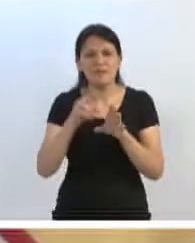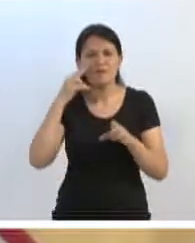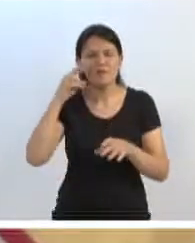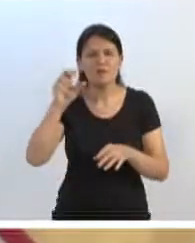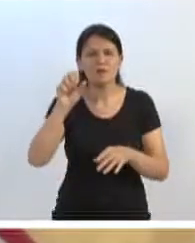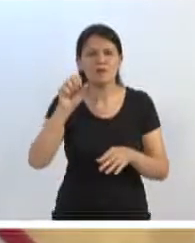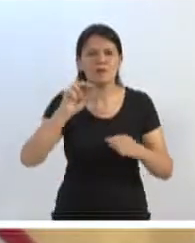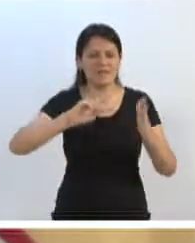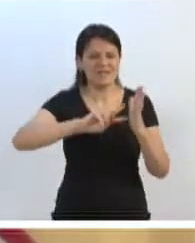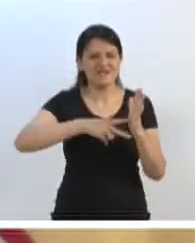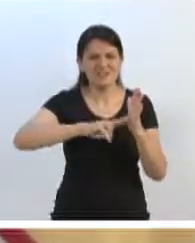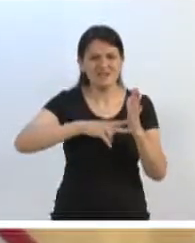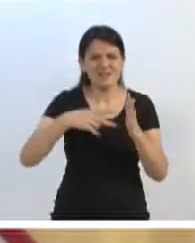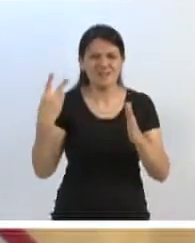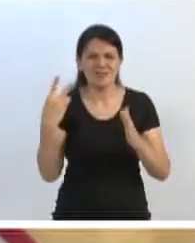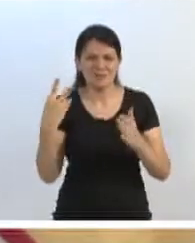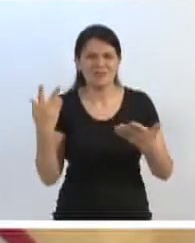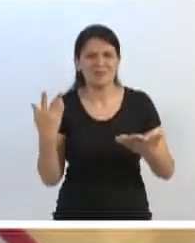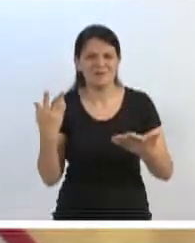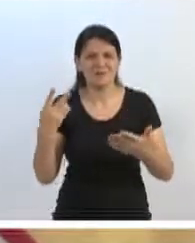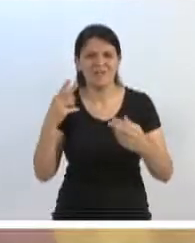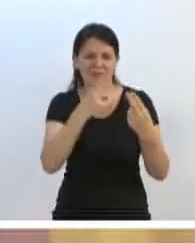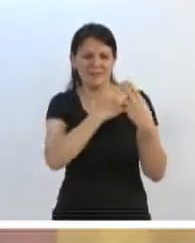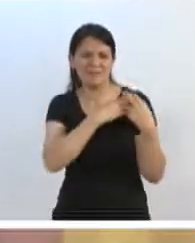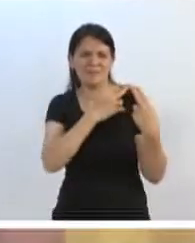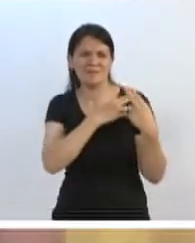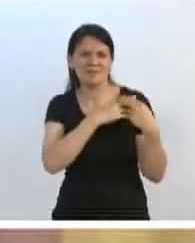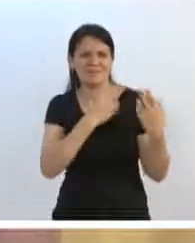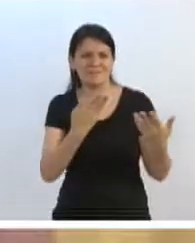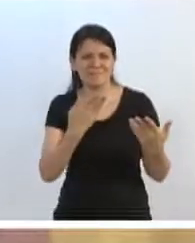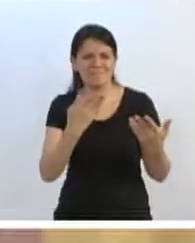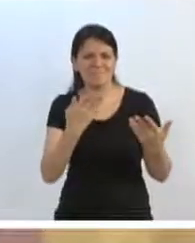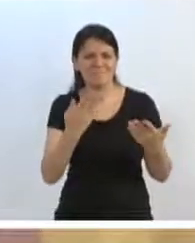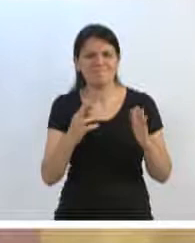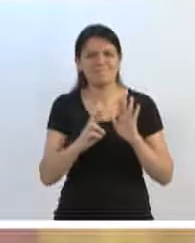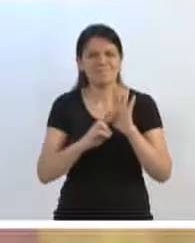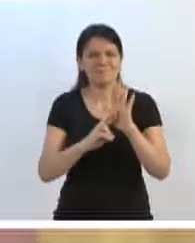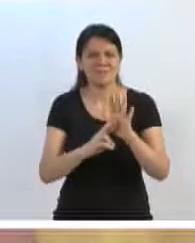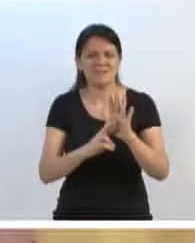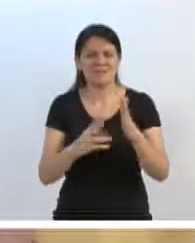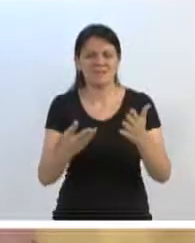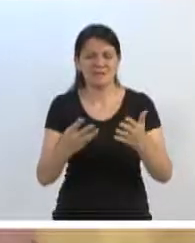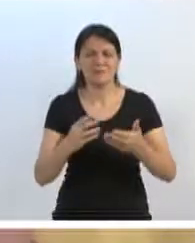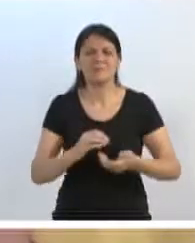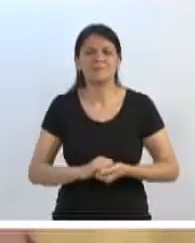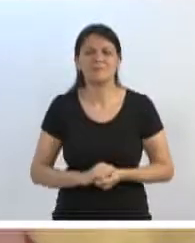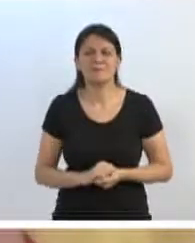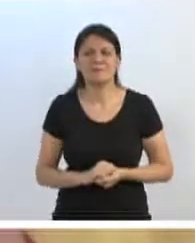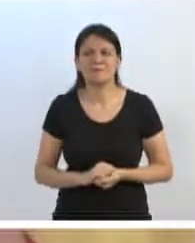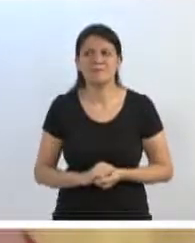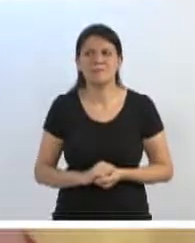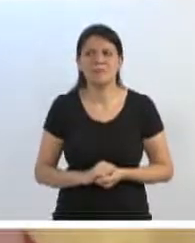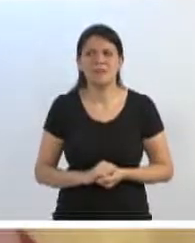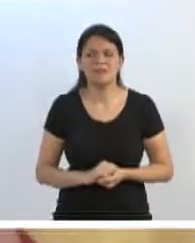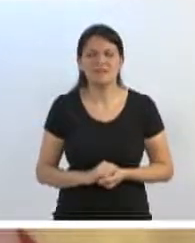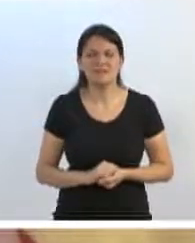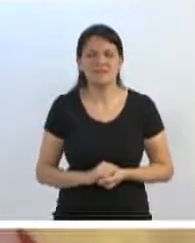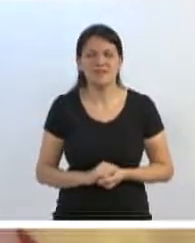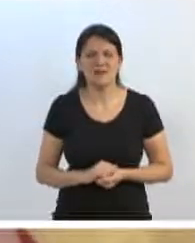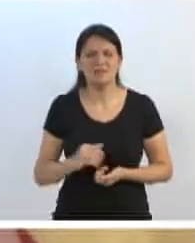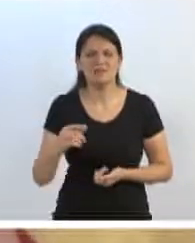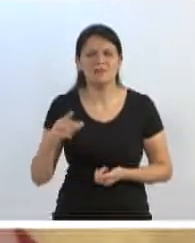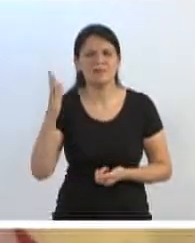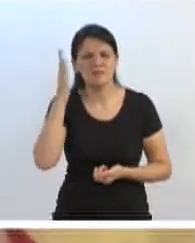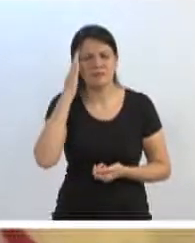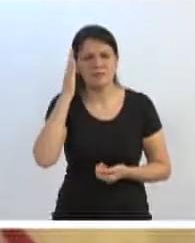sérgio é que os representam lá no centro recebe se eles sabem quando secretário de